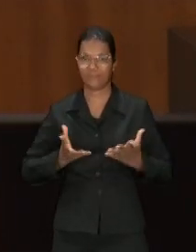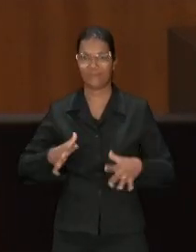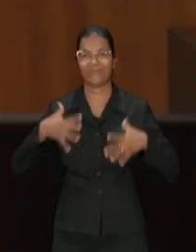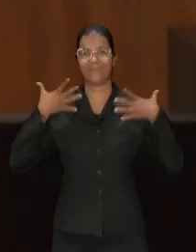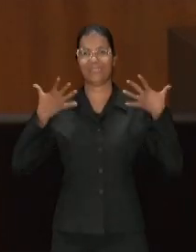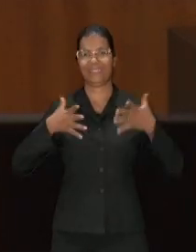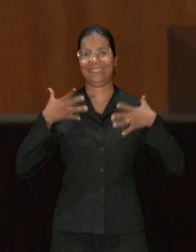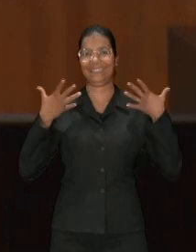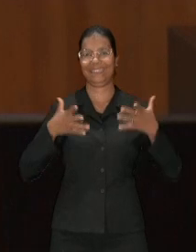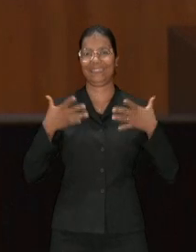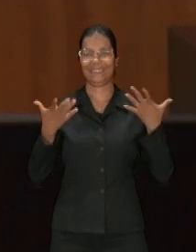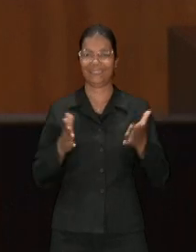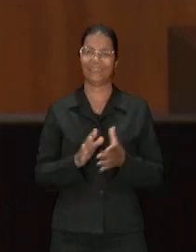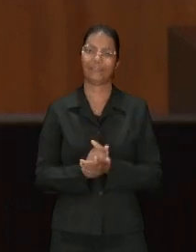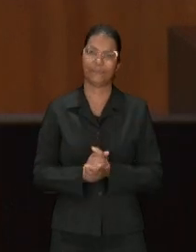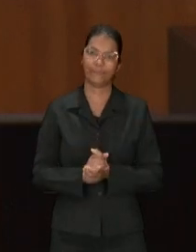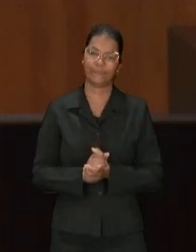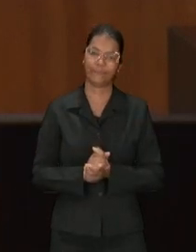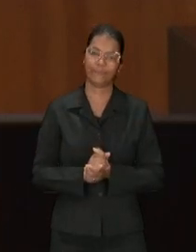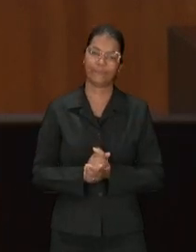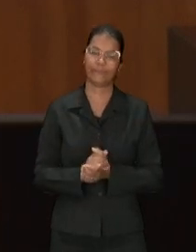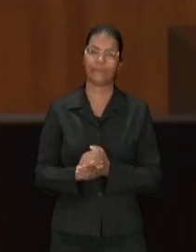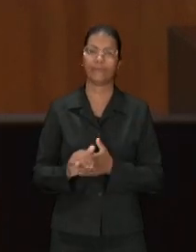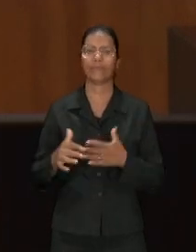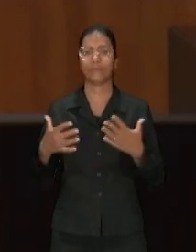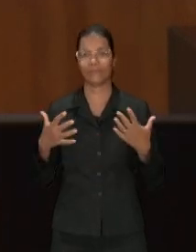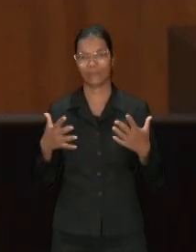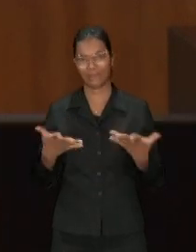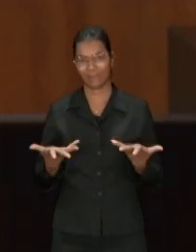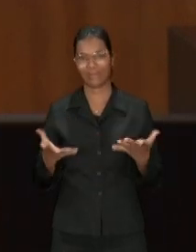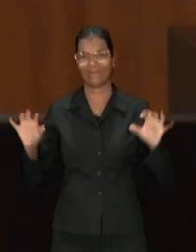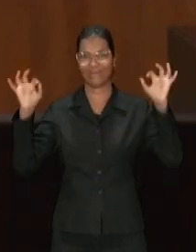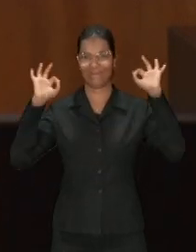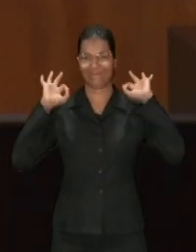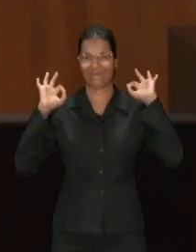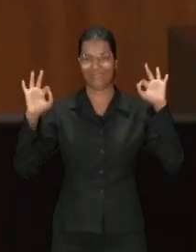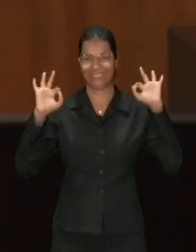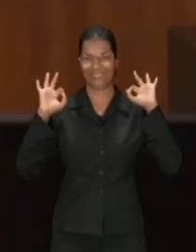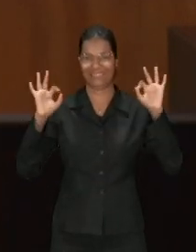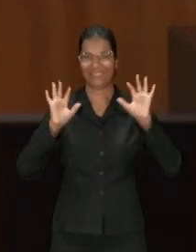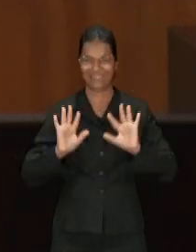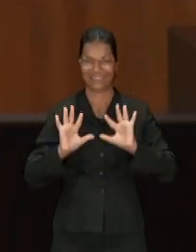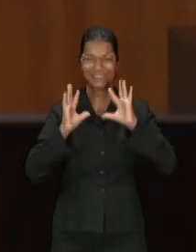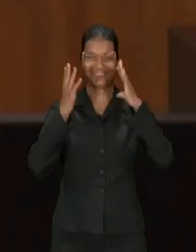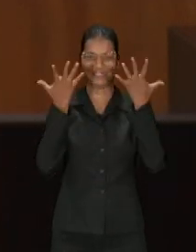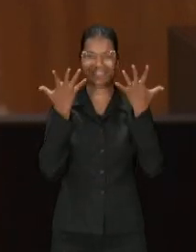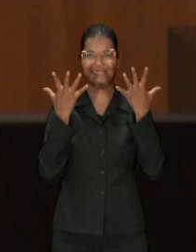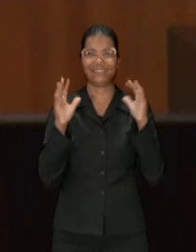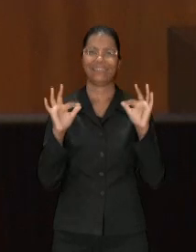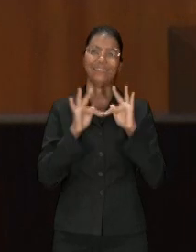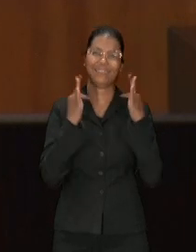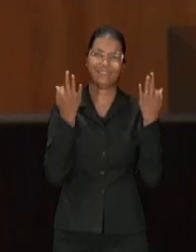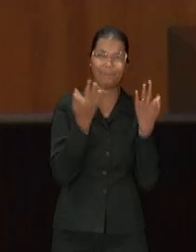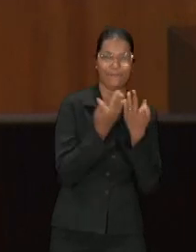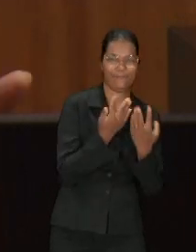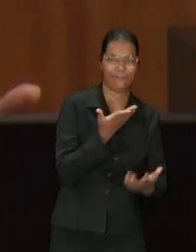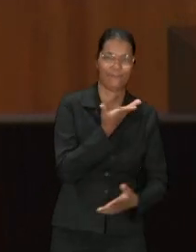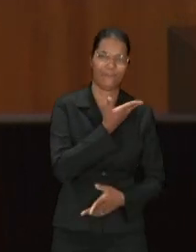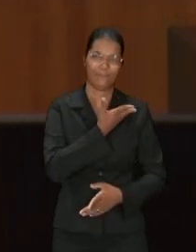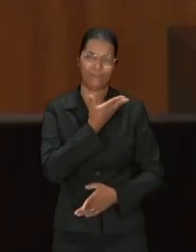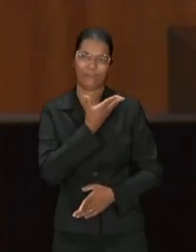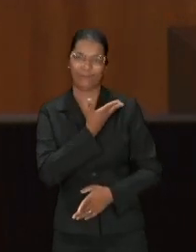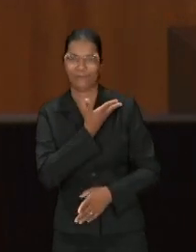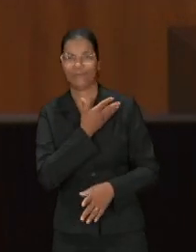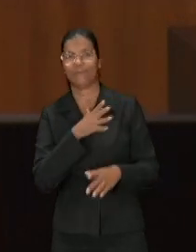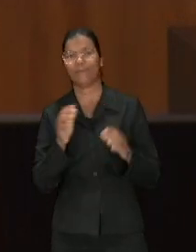ter, não esse reconhecimento, mas o privilégio da festa, da família, dos amigos, né? E de